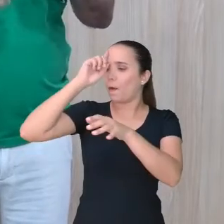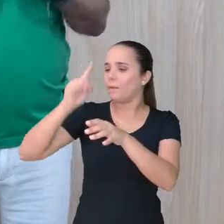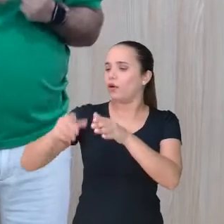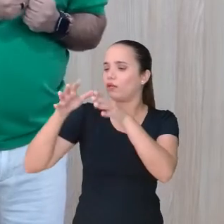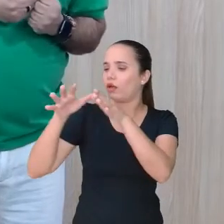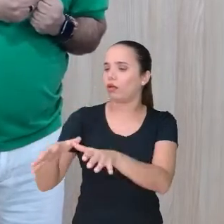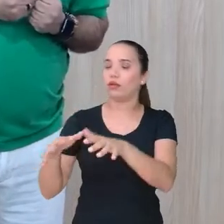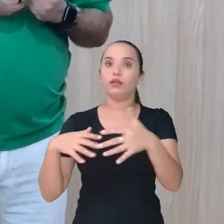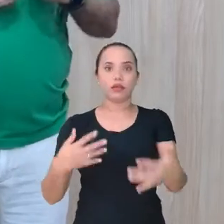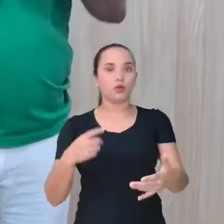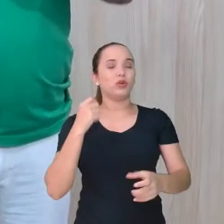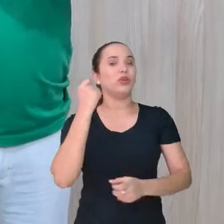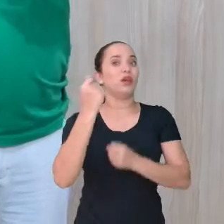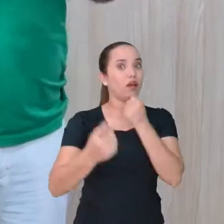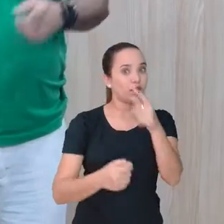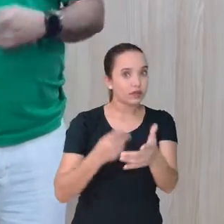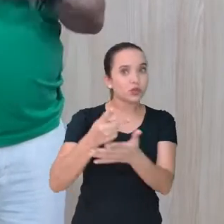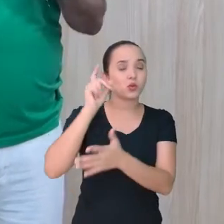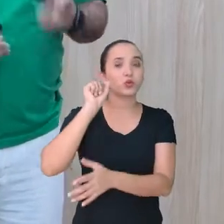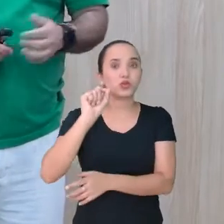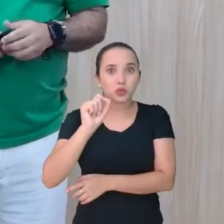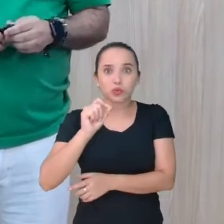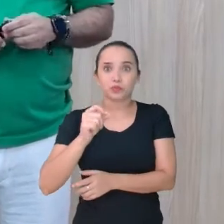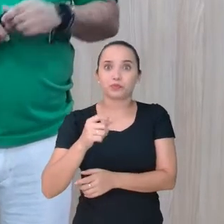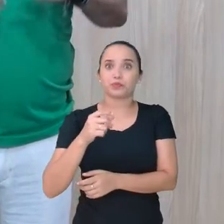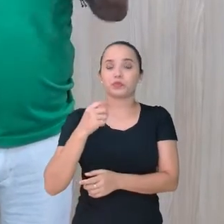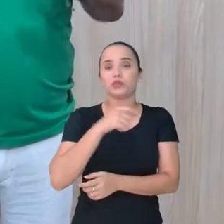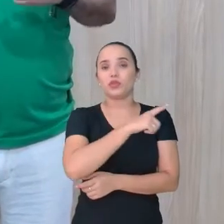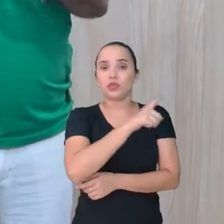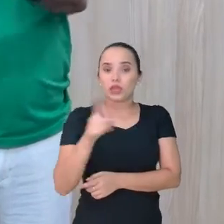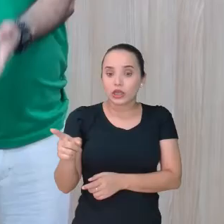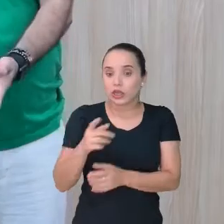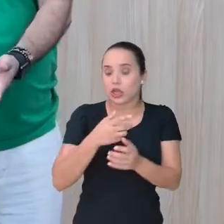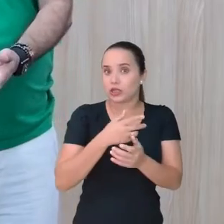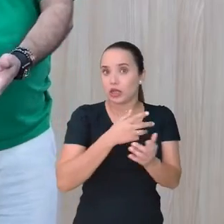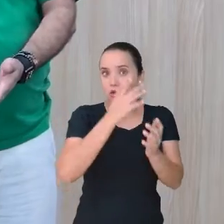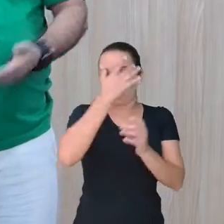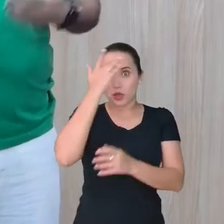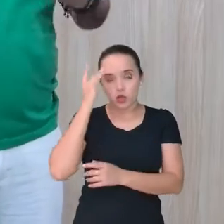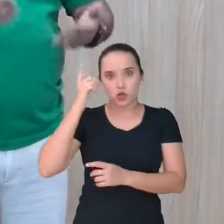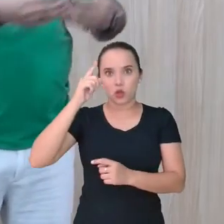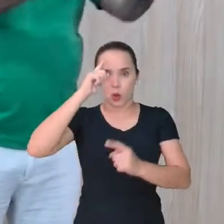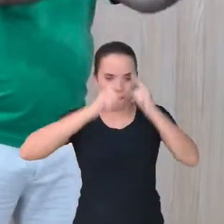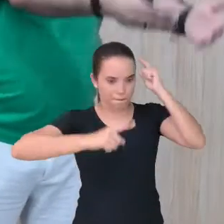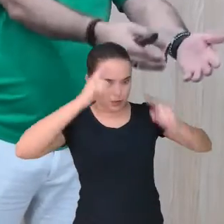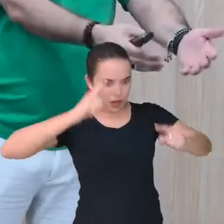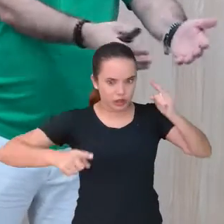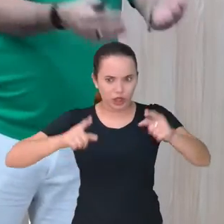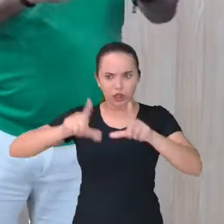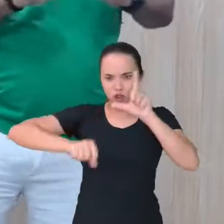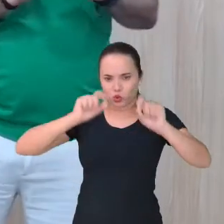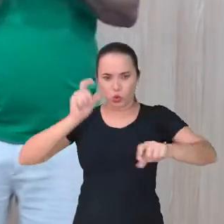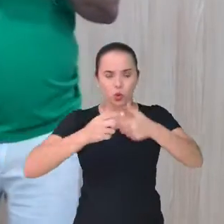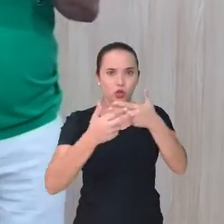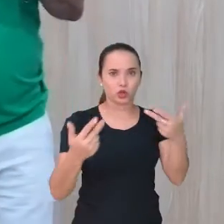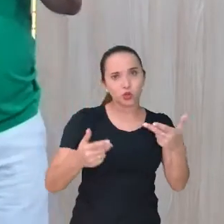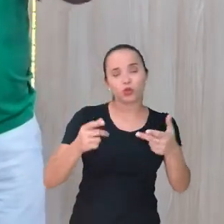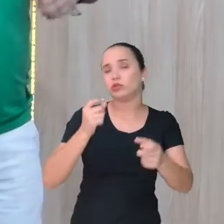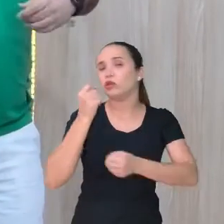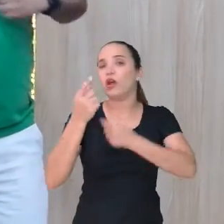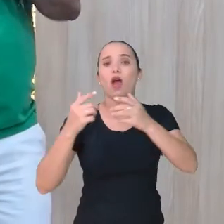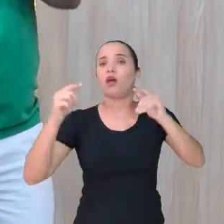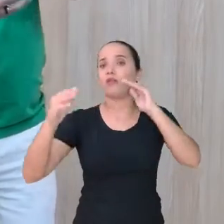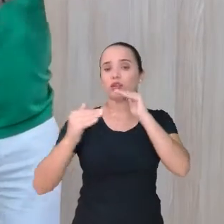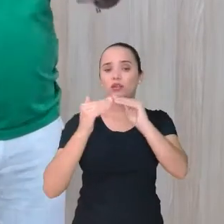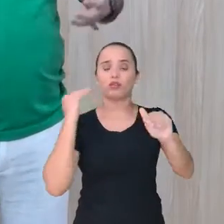sempre era aquilo que ia bater, né, com o que o rei esperava que eles decidissem, mas o rei delegou poderes, então ele